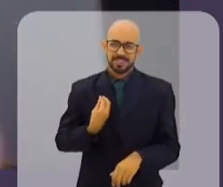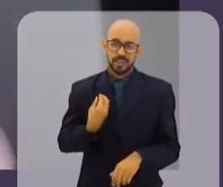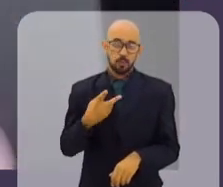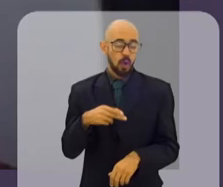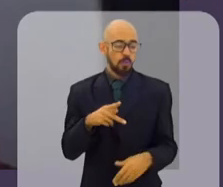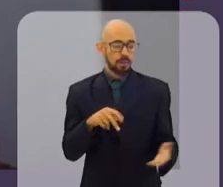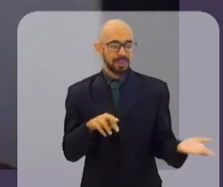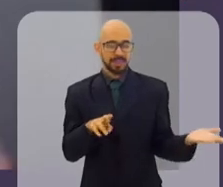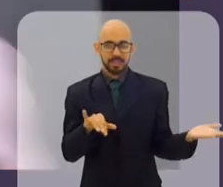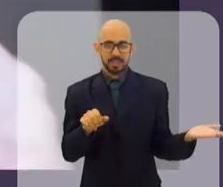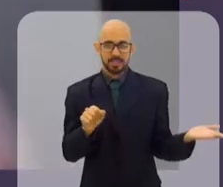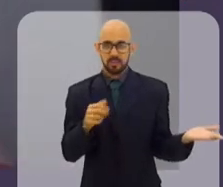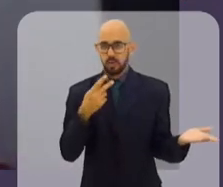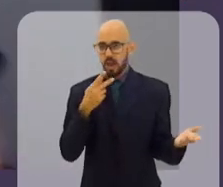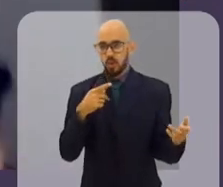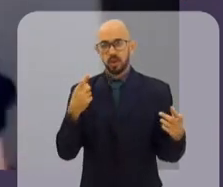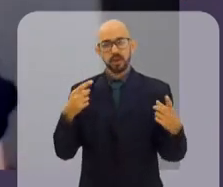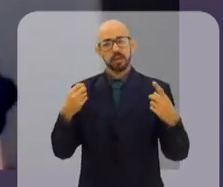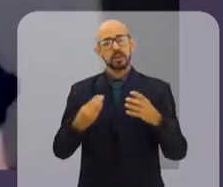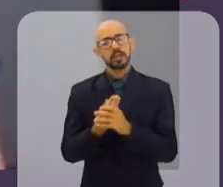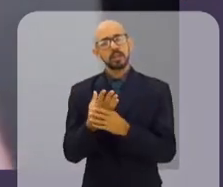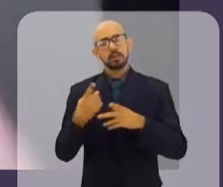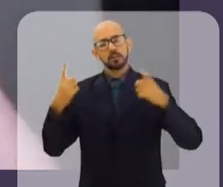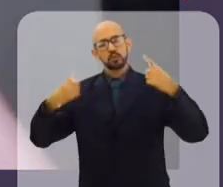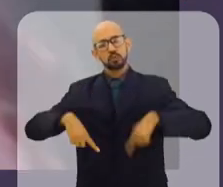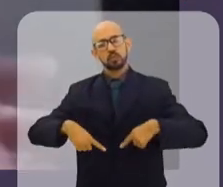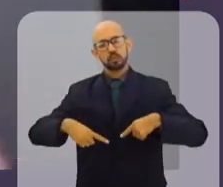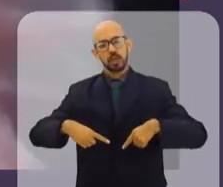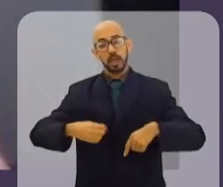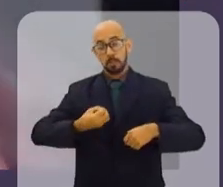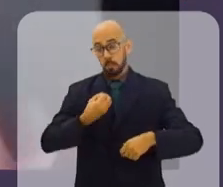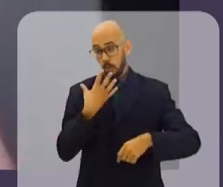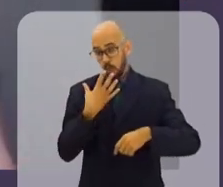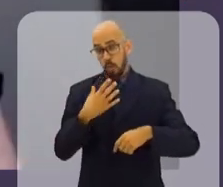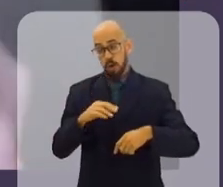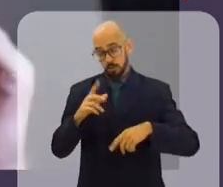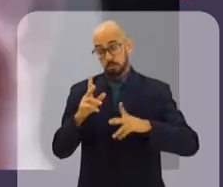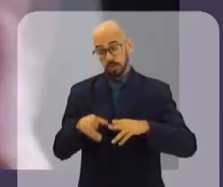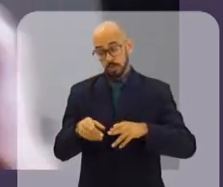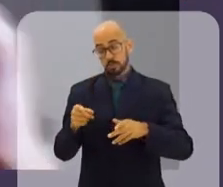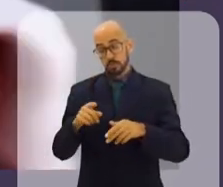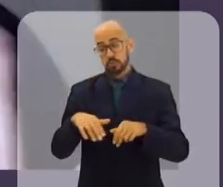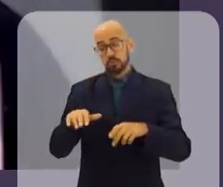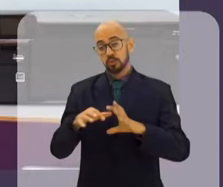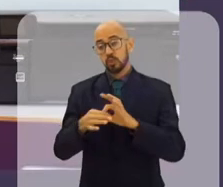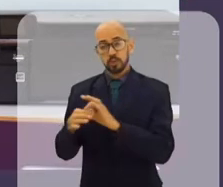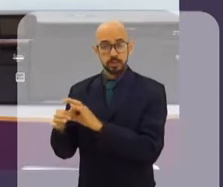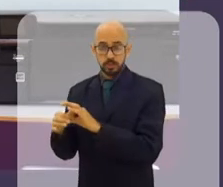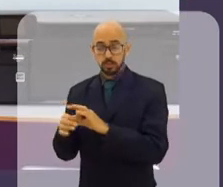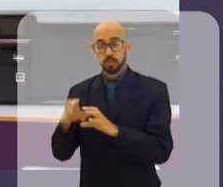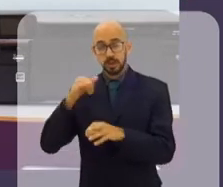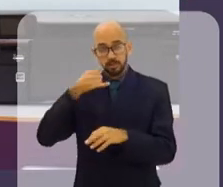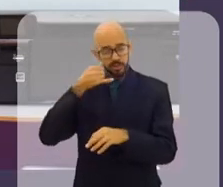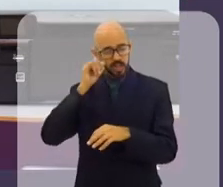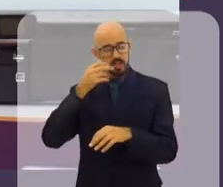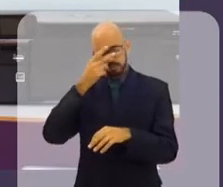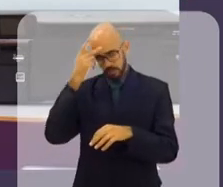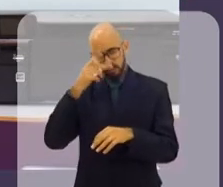como a Patrícia falou, cria ali uma disputa saudável, até mesmo nesse âmbito, assim, de evitar que as pessoas falem